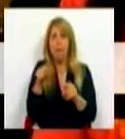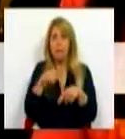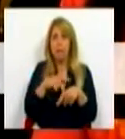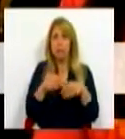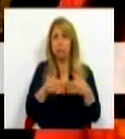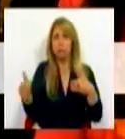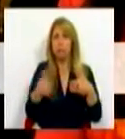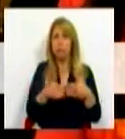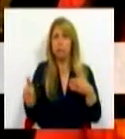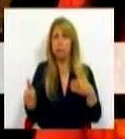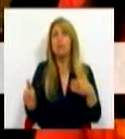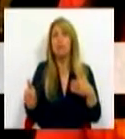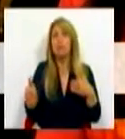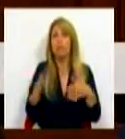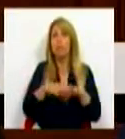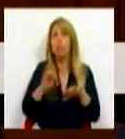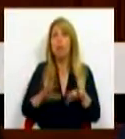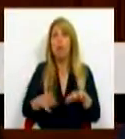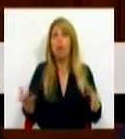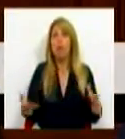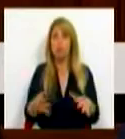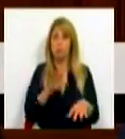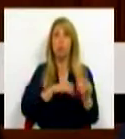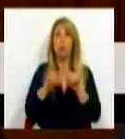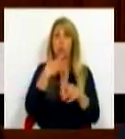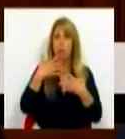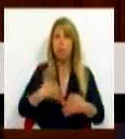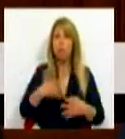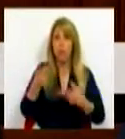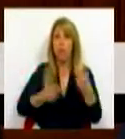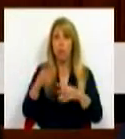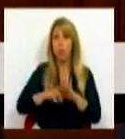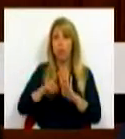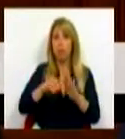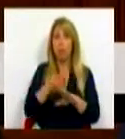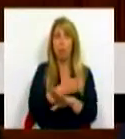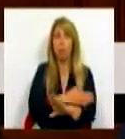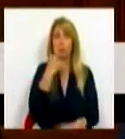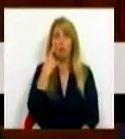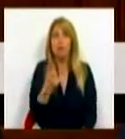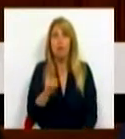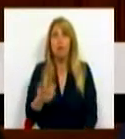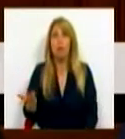refere? O Sr. Deputado com certeza analisou também os relatórios anteriores e verificou que